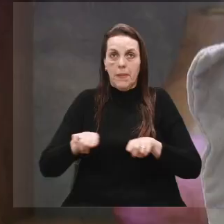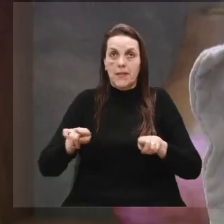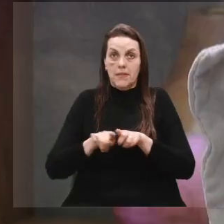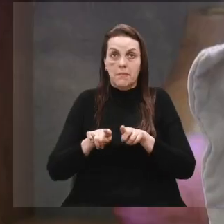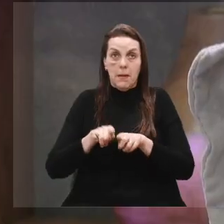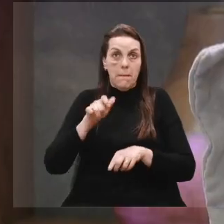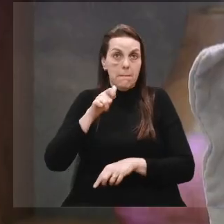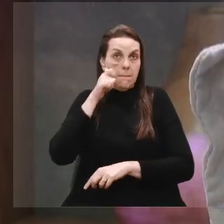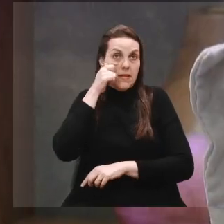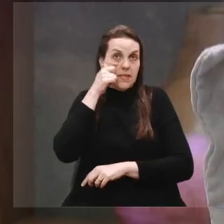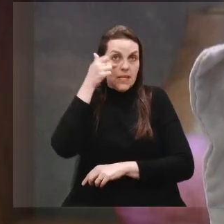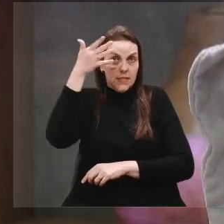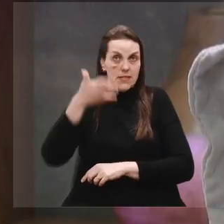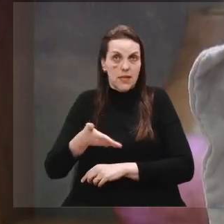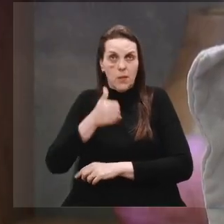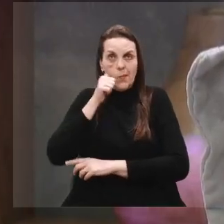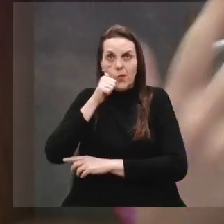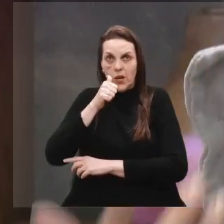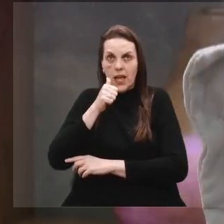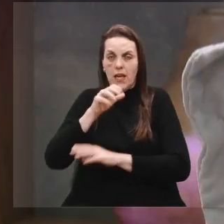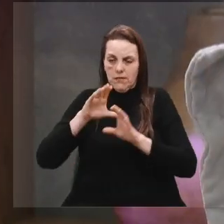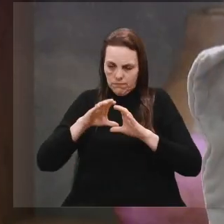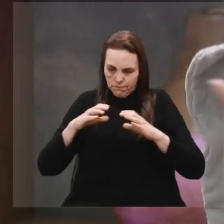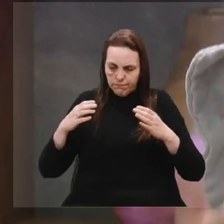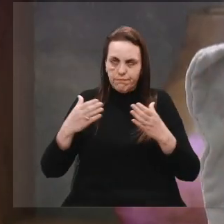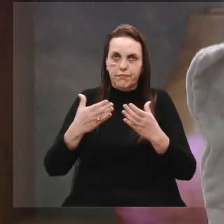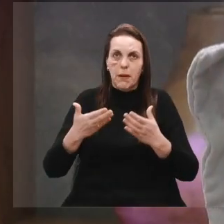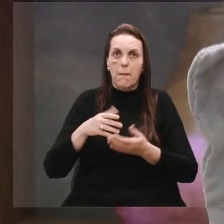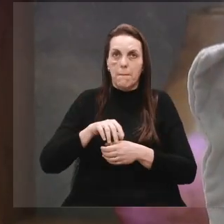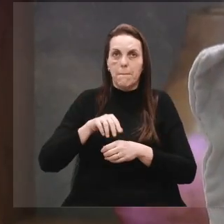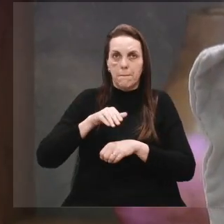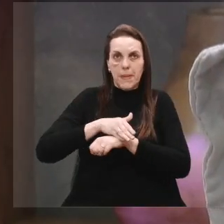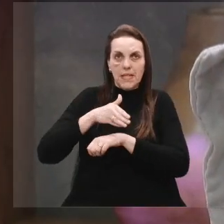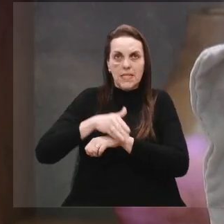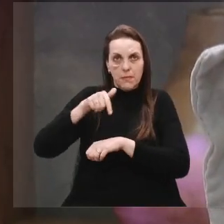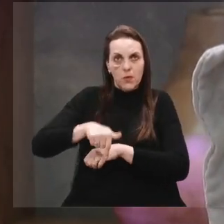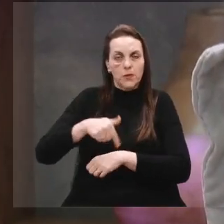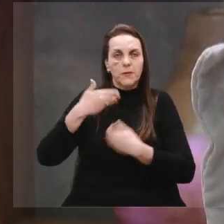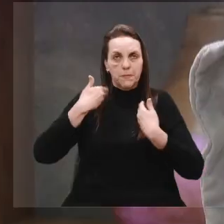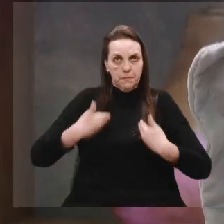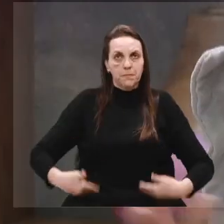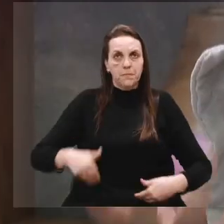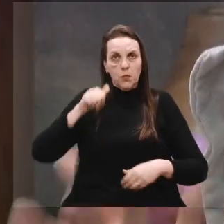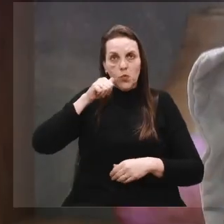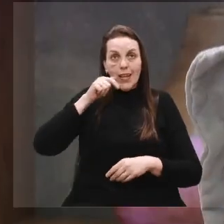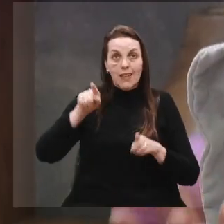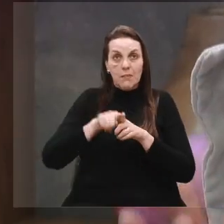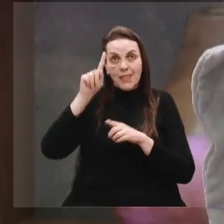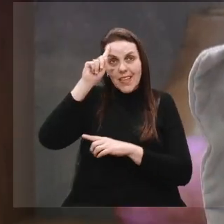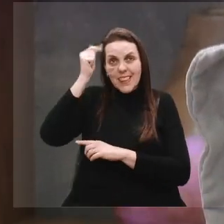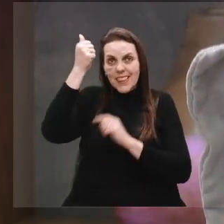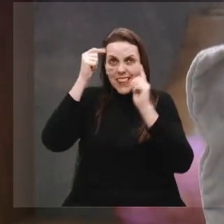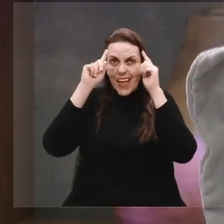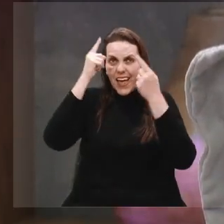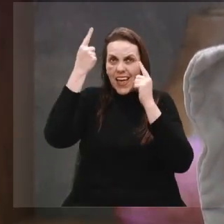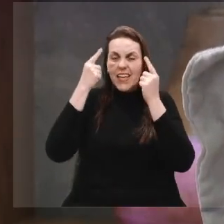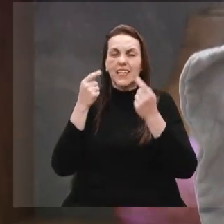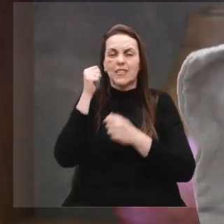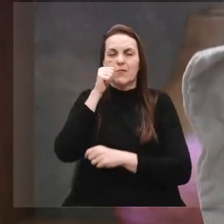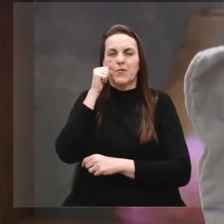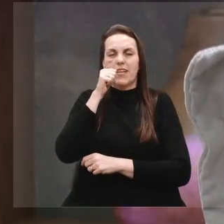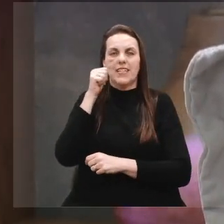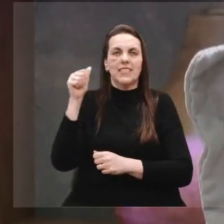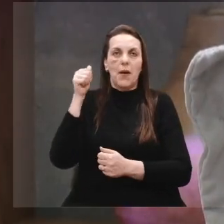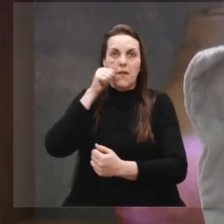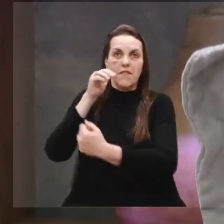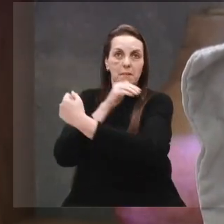tem a presença das mulheres, né, enquanto corpo, né, enquanto mulheres, mas a gente também precisa das ideias das mulheres, as